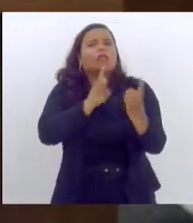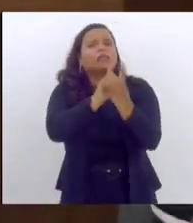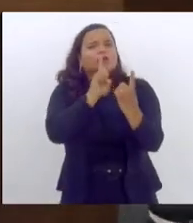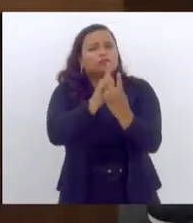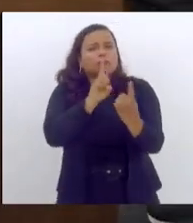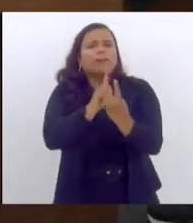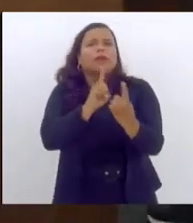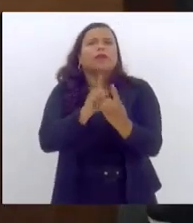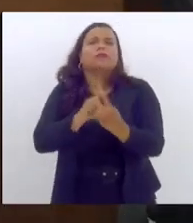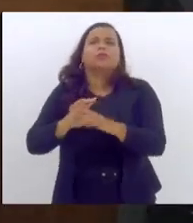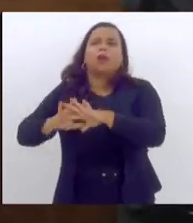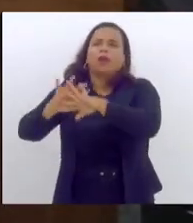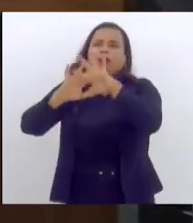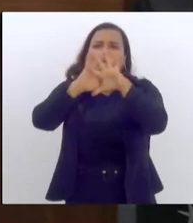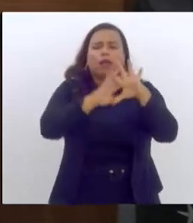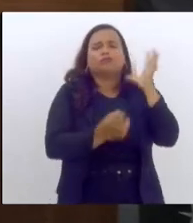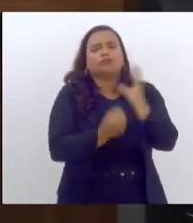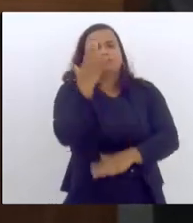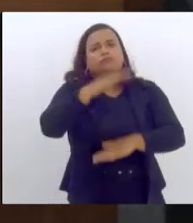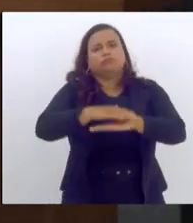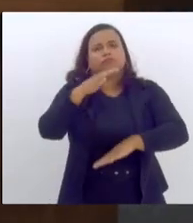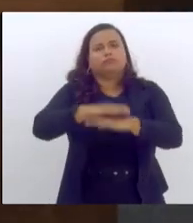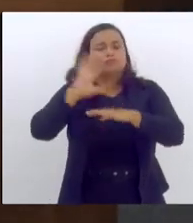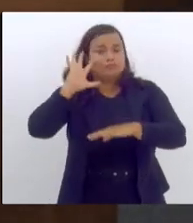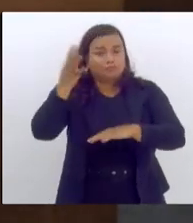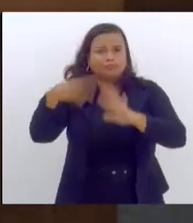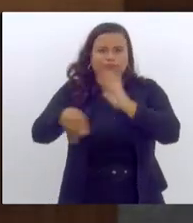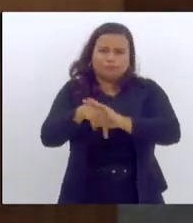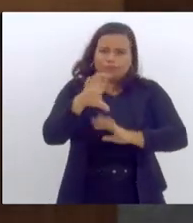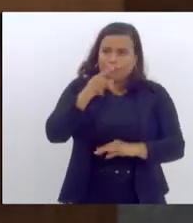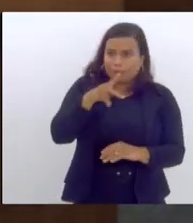uma rede que a gente também tem como resolução da CPI,